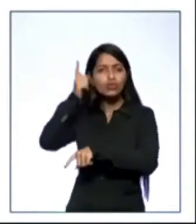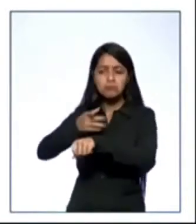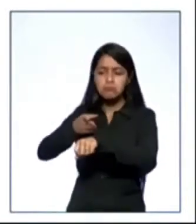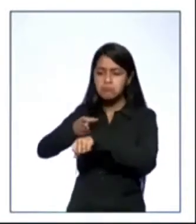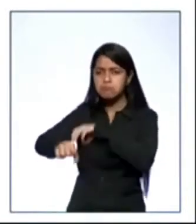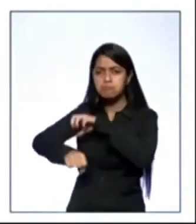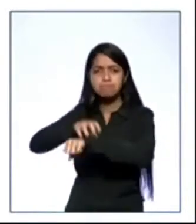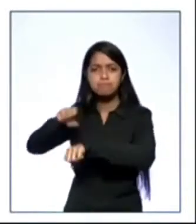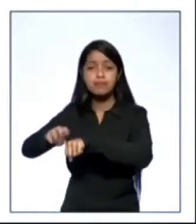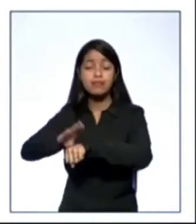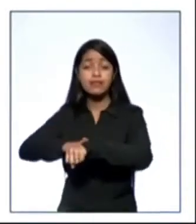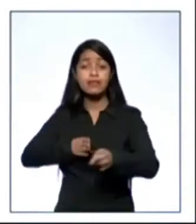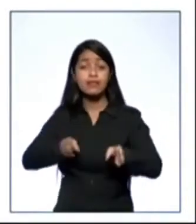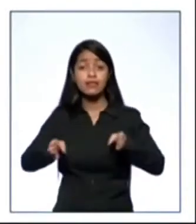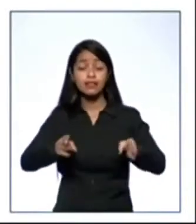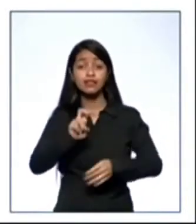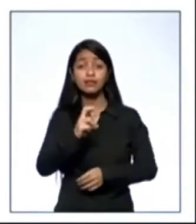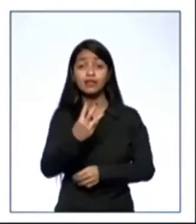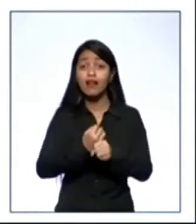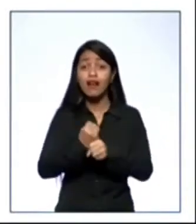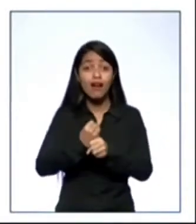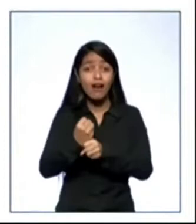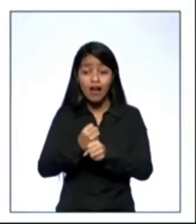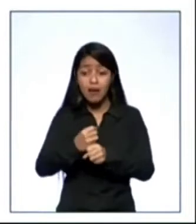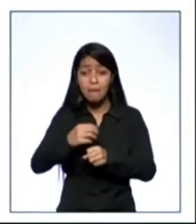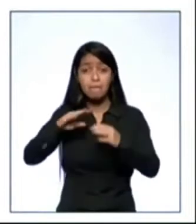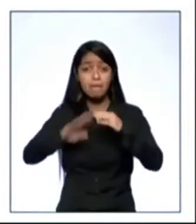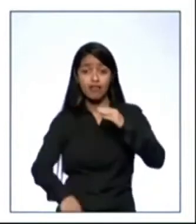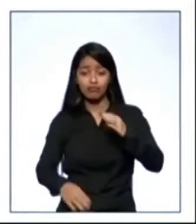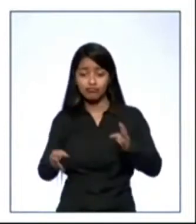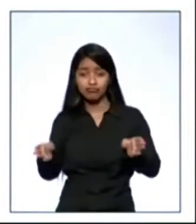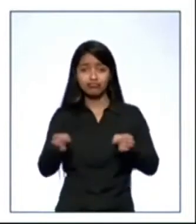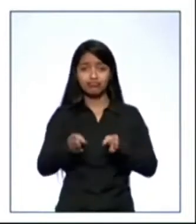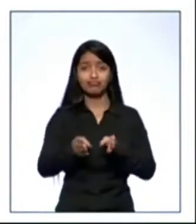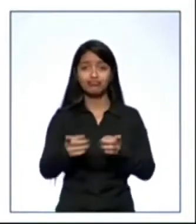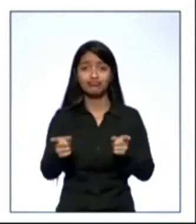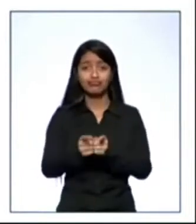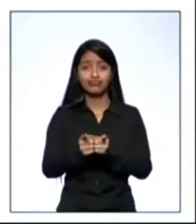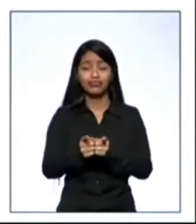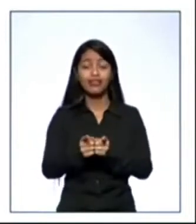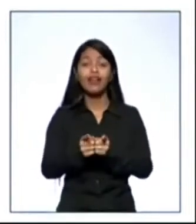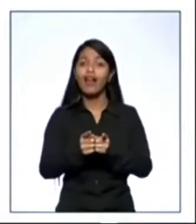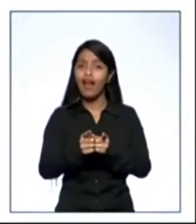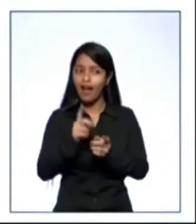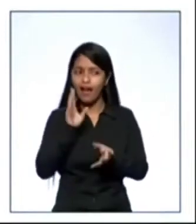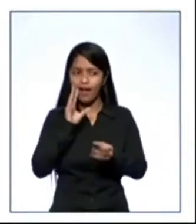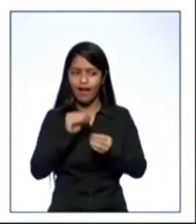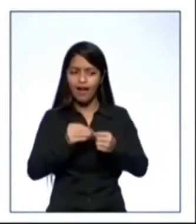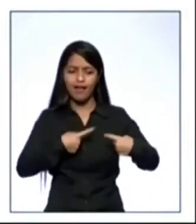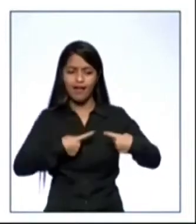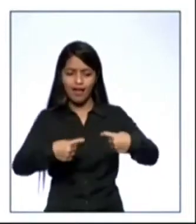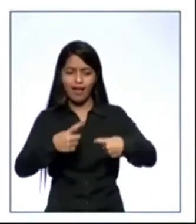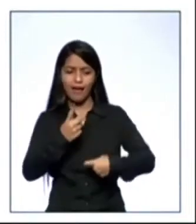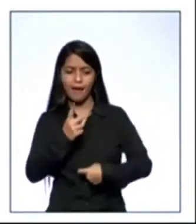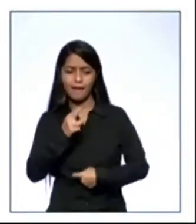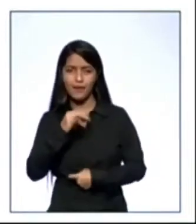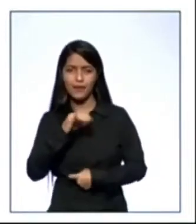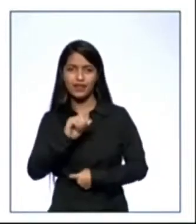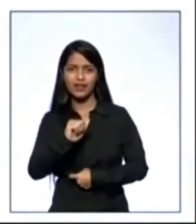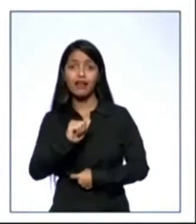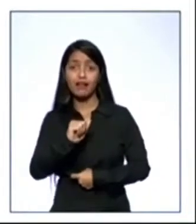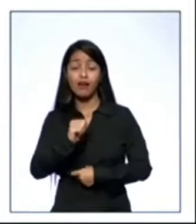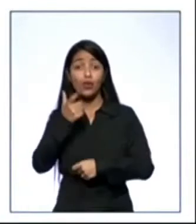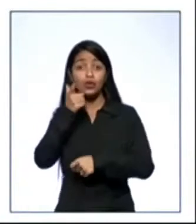em menos de 53 anos, ou seja, num período muito pequeno, ele está falando das guerras púnicas, tá? Submeter quase todo